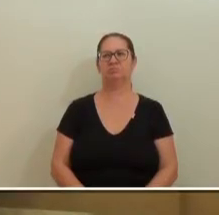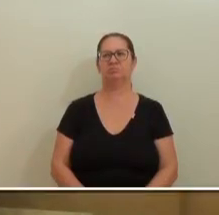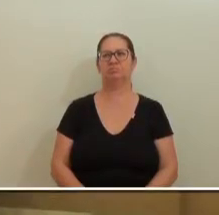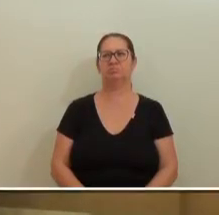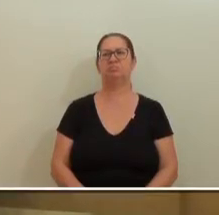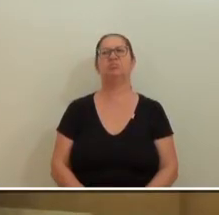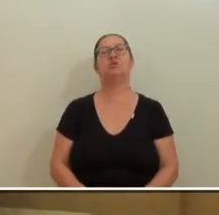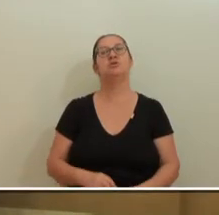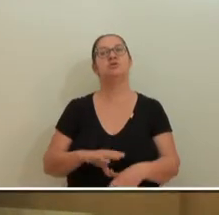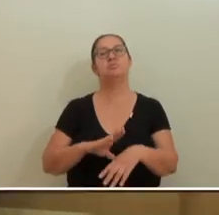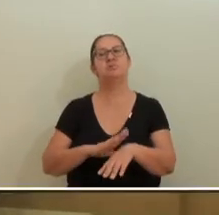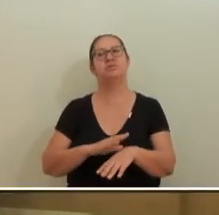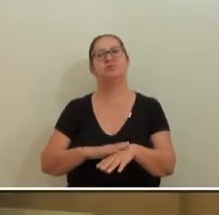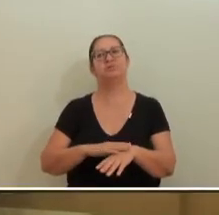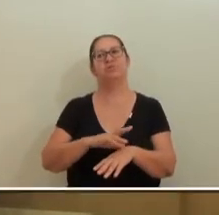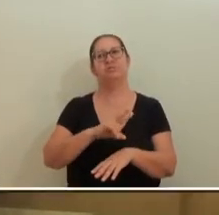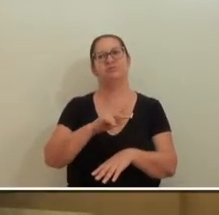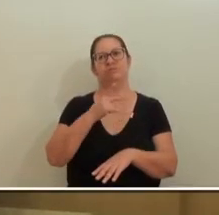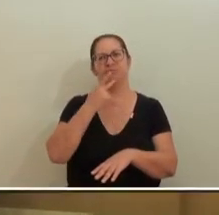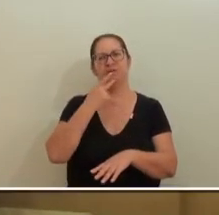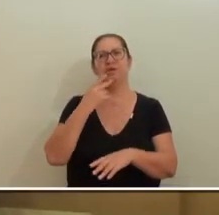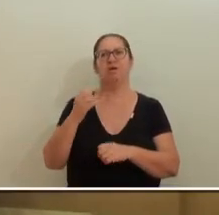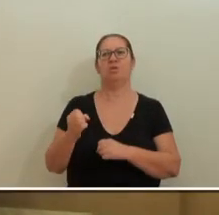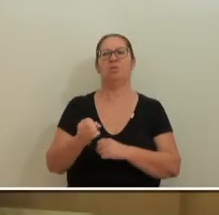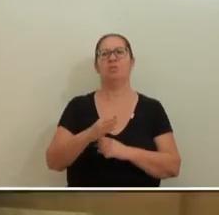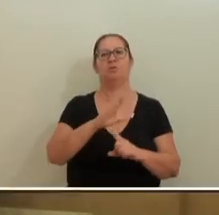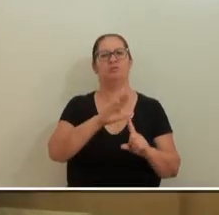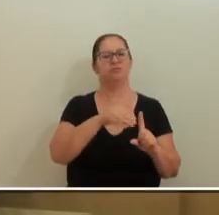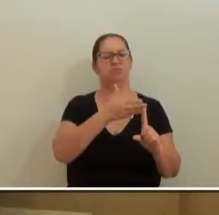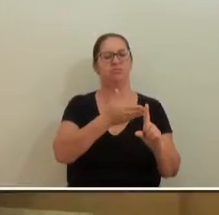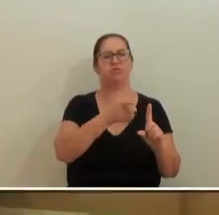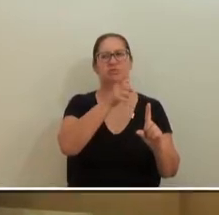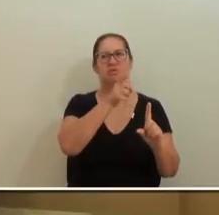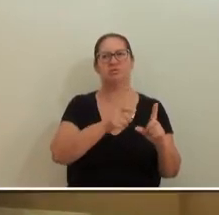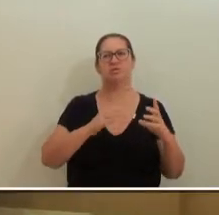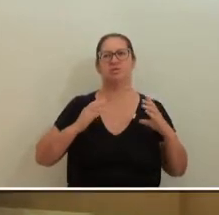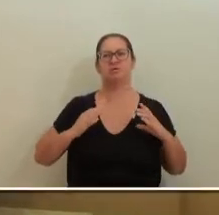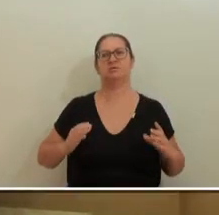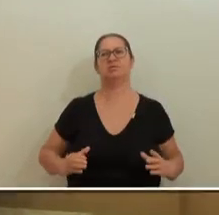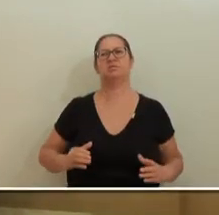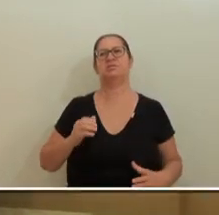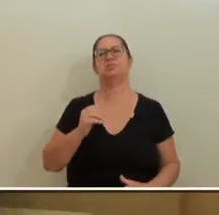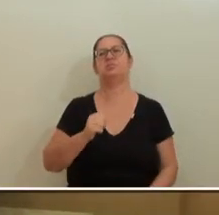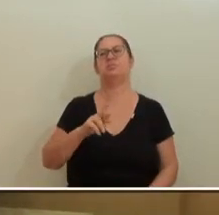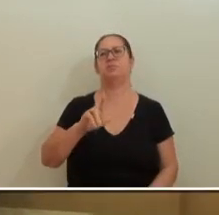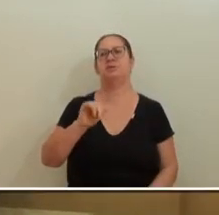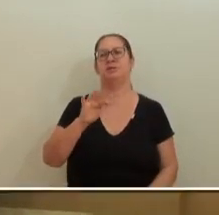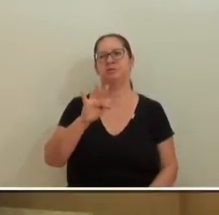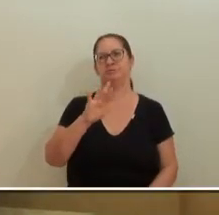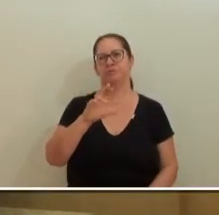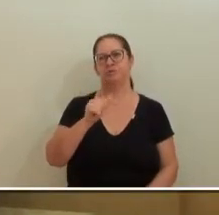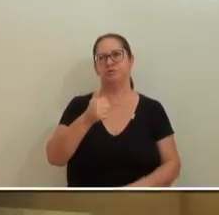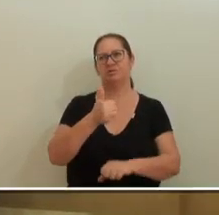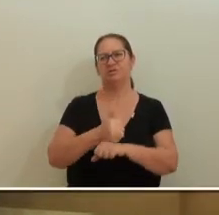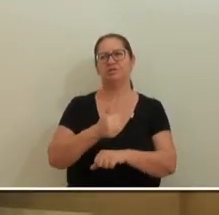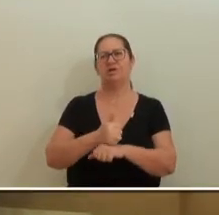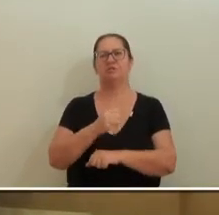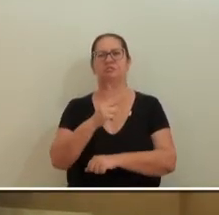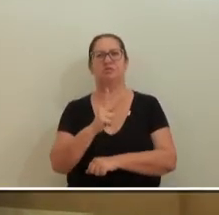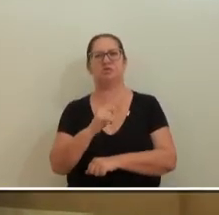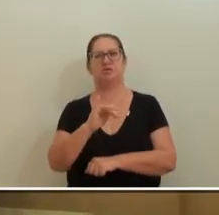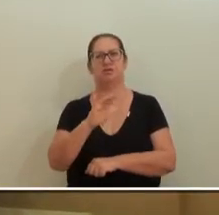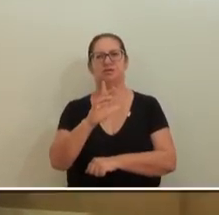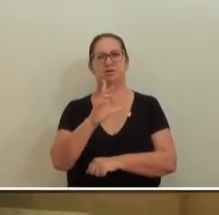Concedo neste momento a palavra ao mais novo cidadão benemérito de Foz do Iguaçu, Francisco Cavaleiro, chefe Kiko. Por